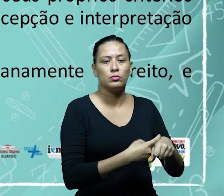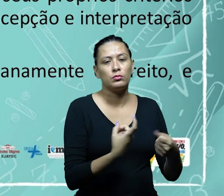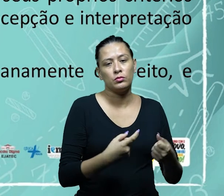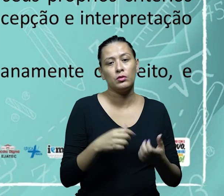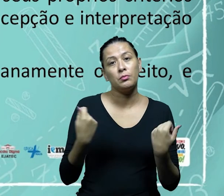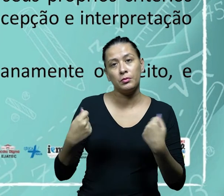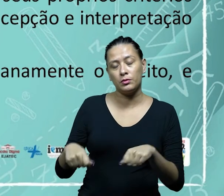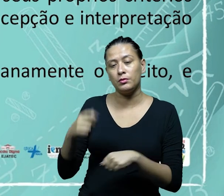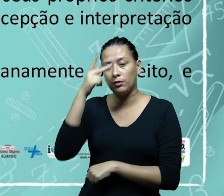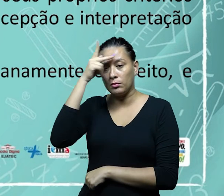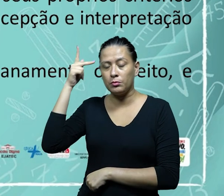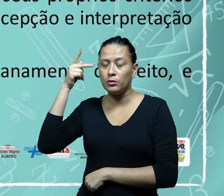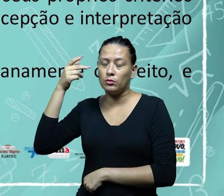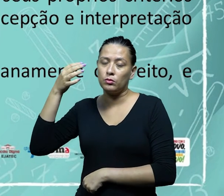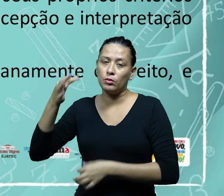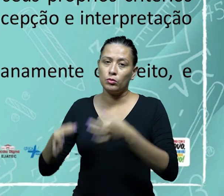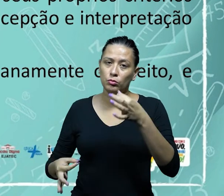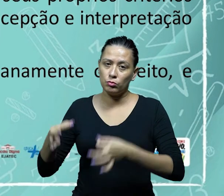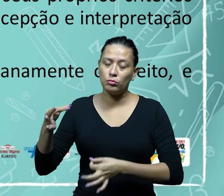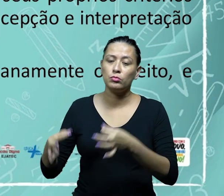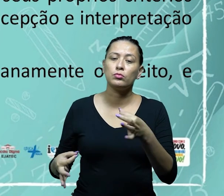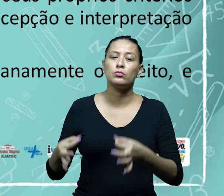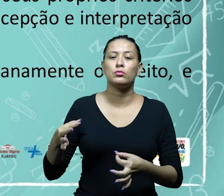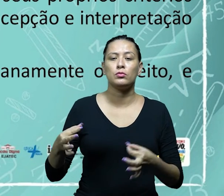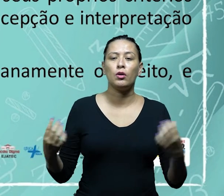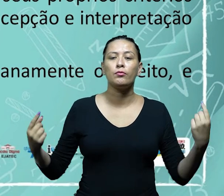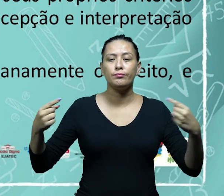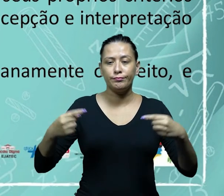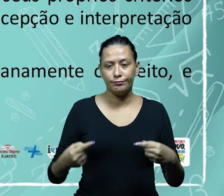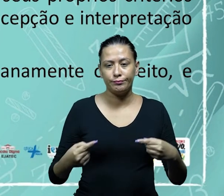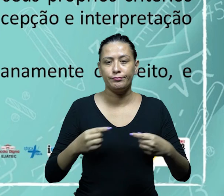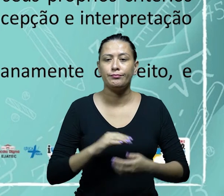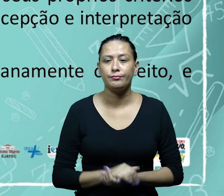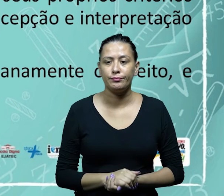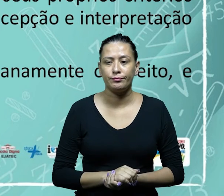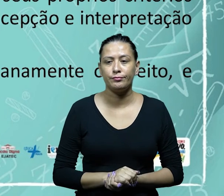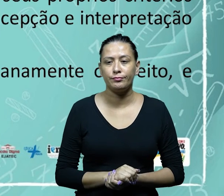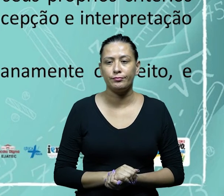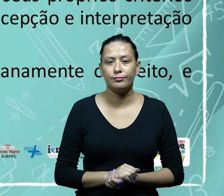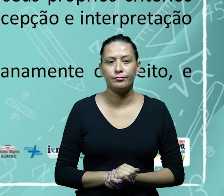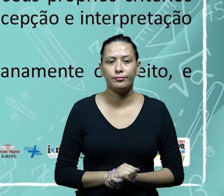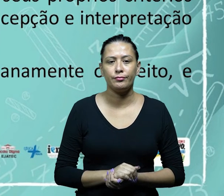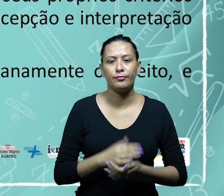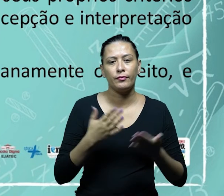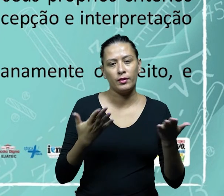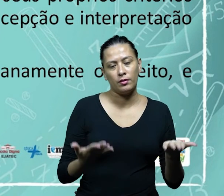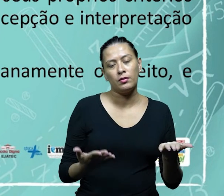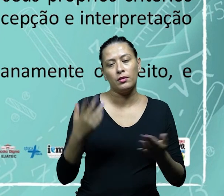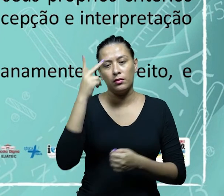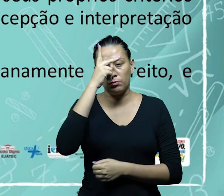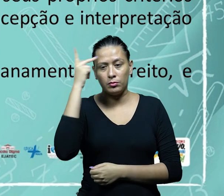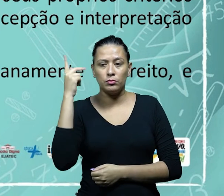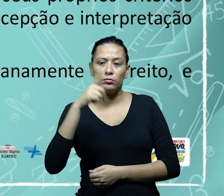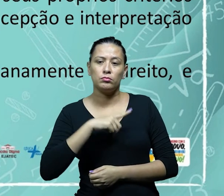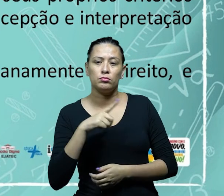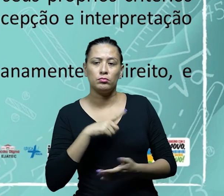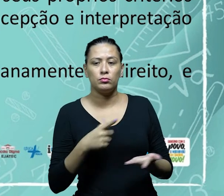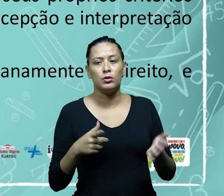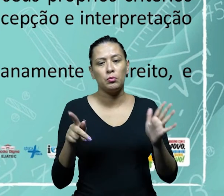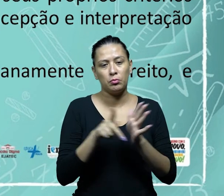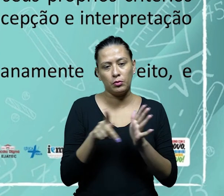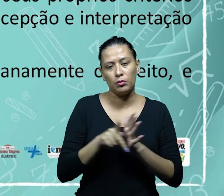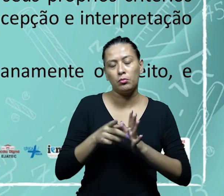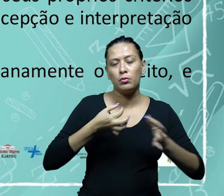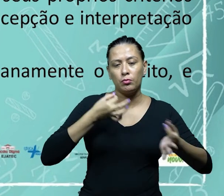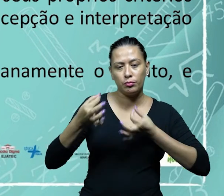a possibilidade que o juiz tem de julgar de acordo com as suas convicções né De acordo com o seu ditames é a faculdade